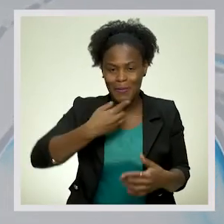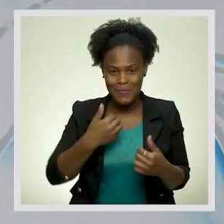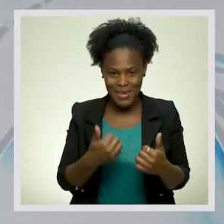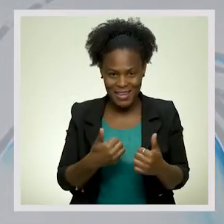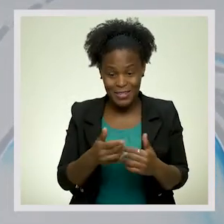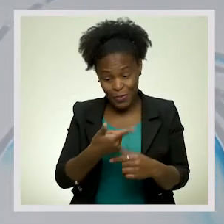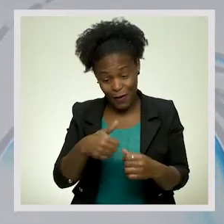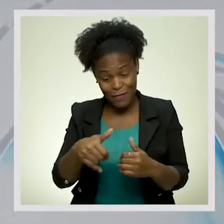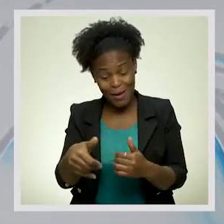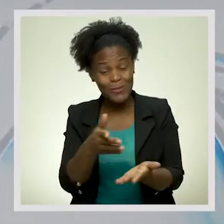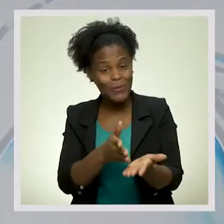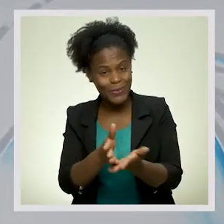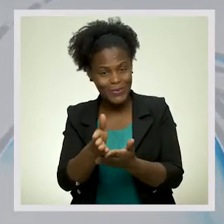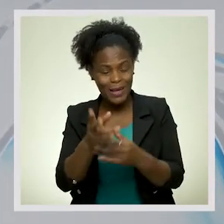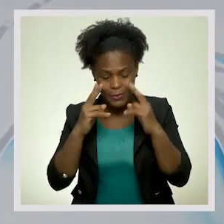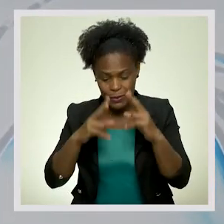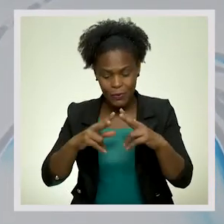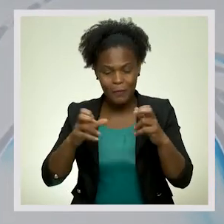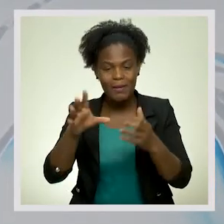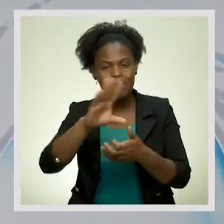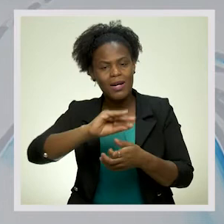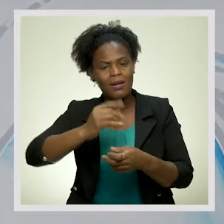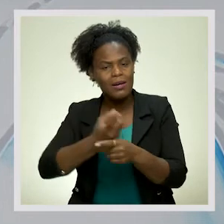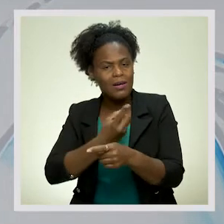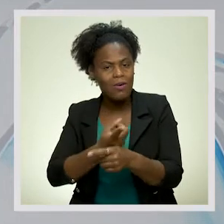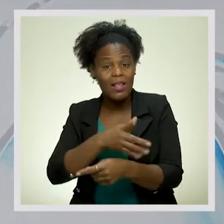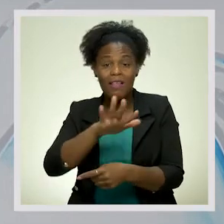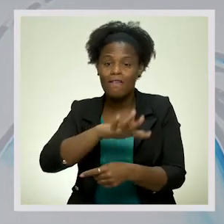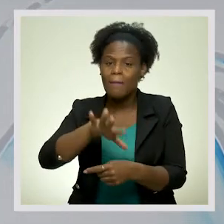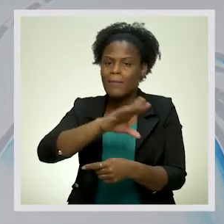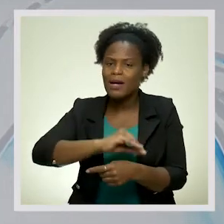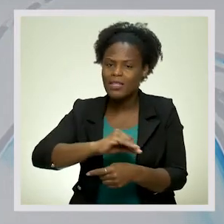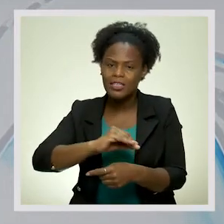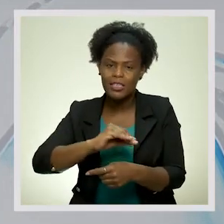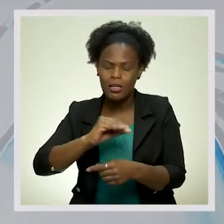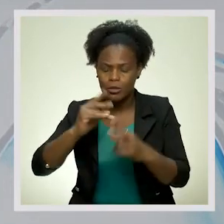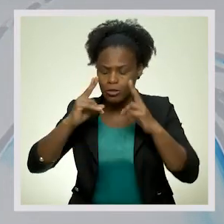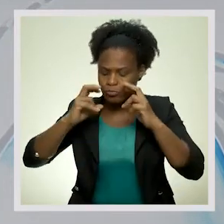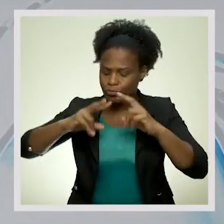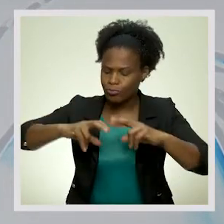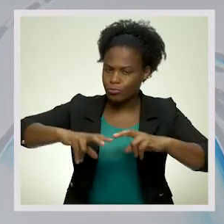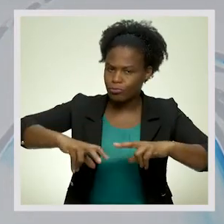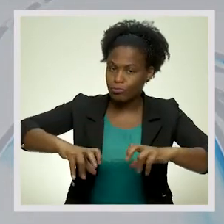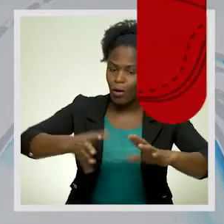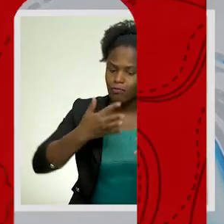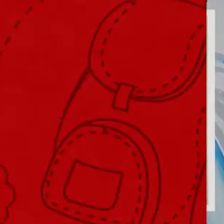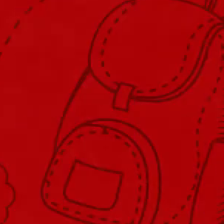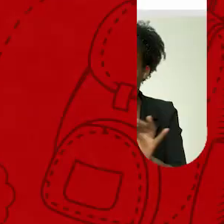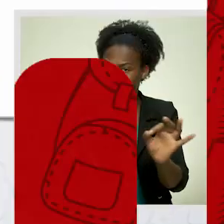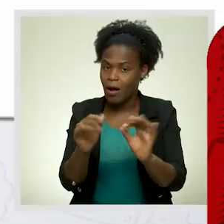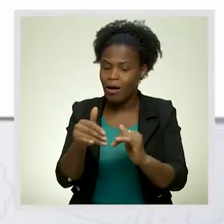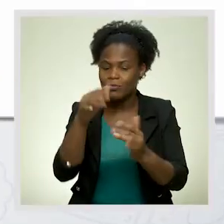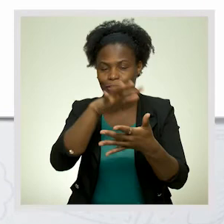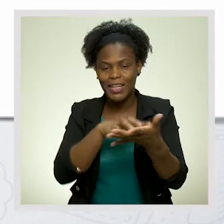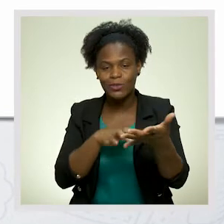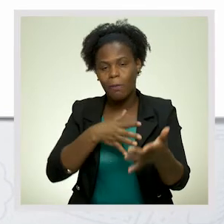continuar para descobrir mais coisas de uma forma mais esmiuçada sobre texto narrativo.